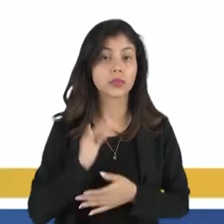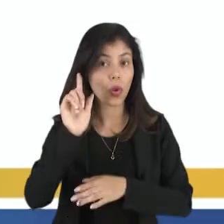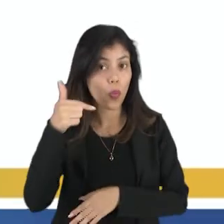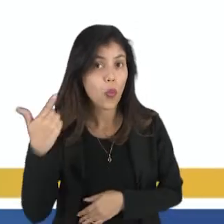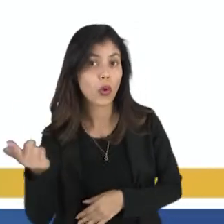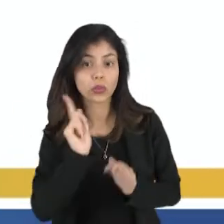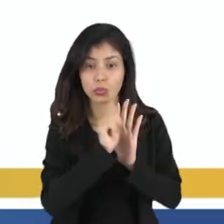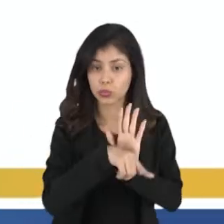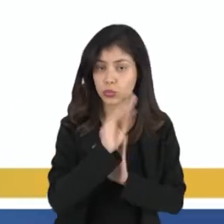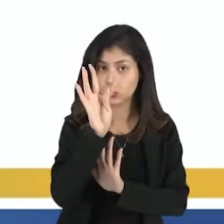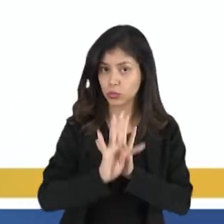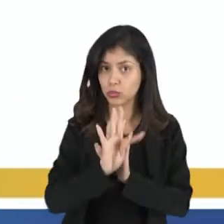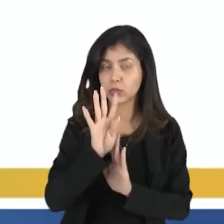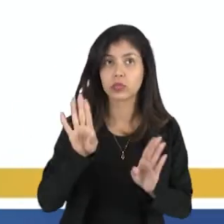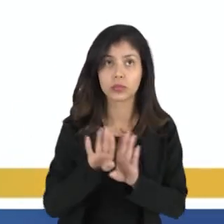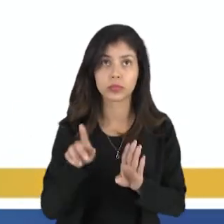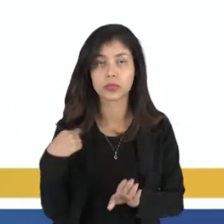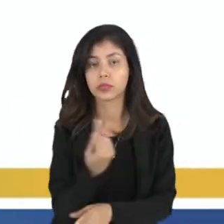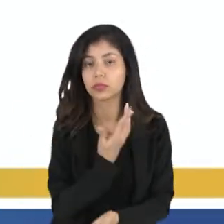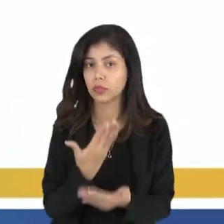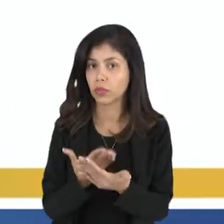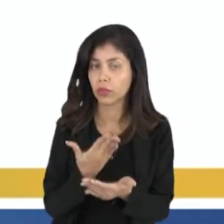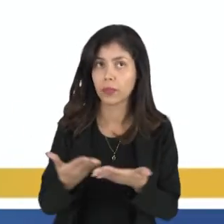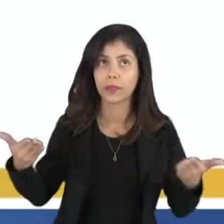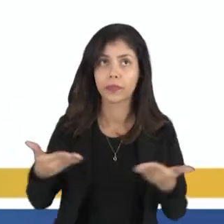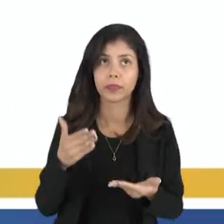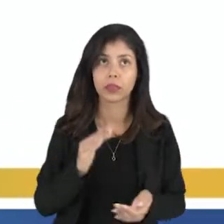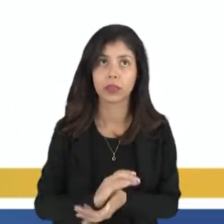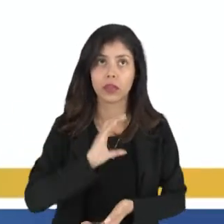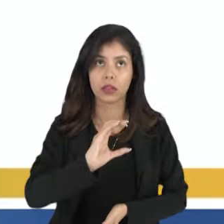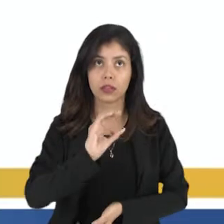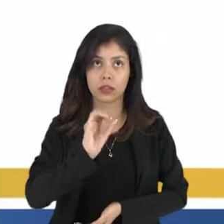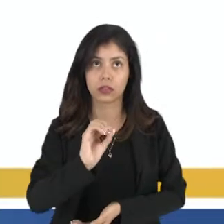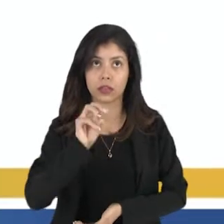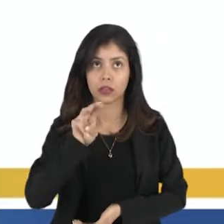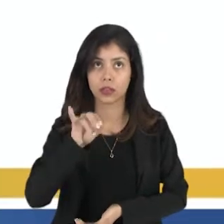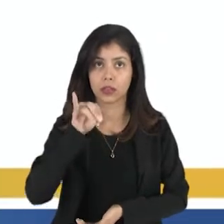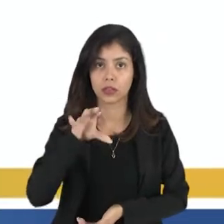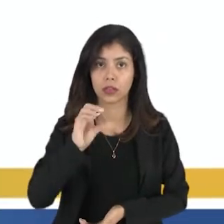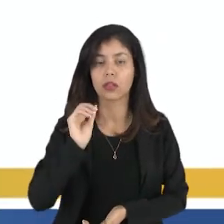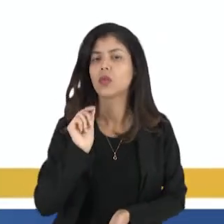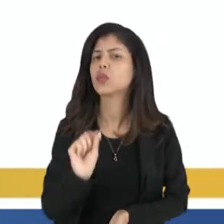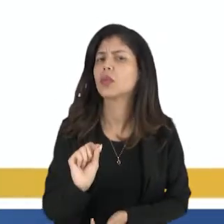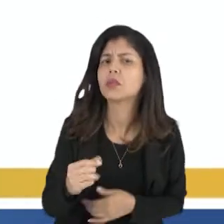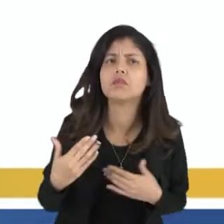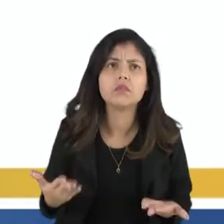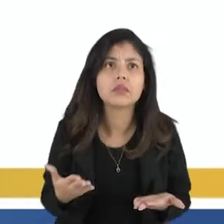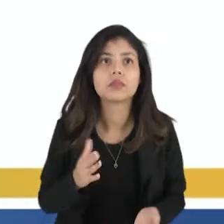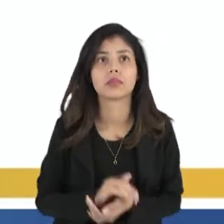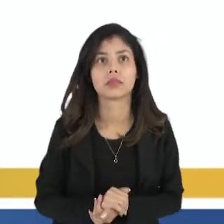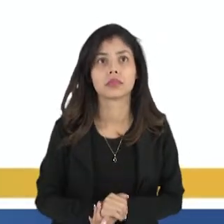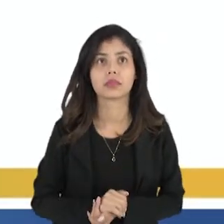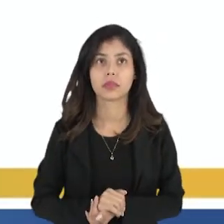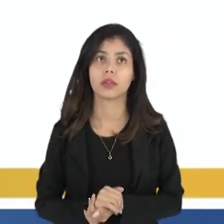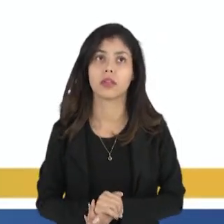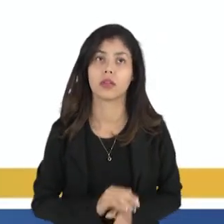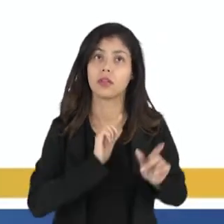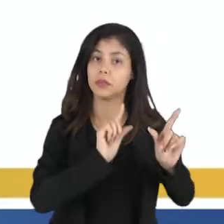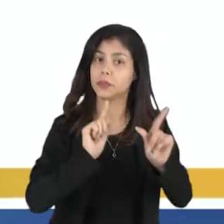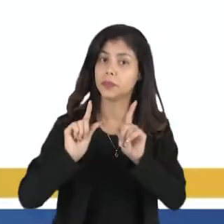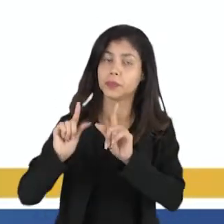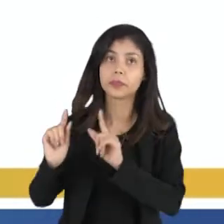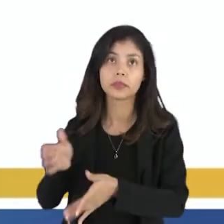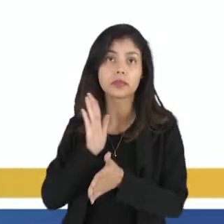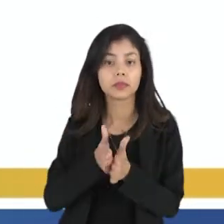Ok? O outro gênero textual da nossa aula de hoje chama-se comic strip. E o que é isso? Comic strip